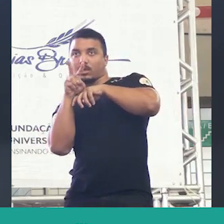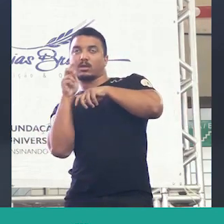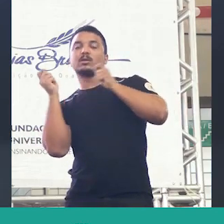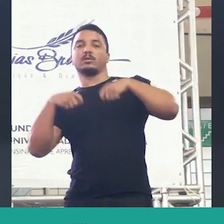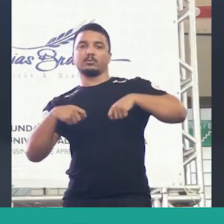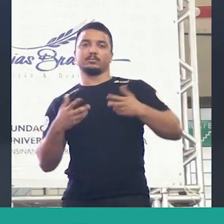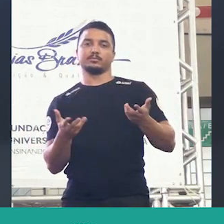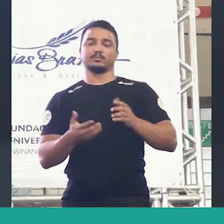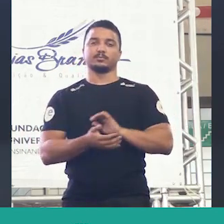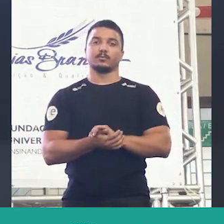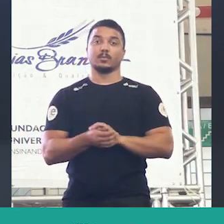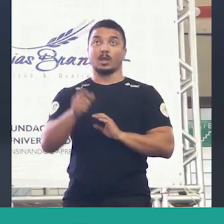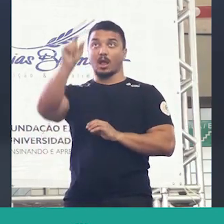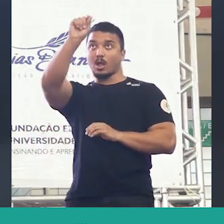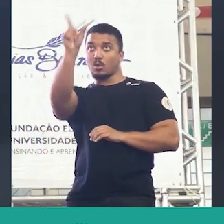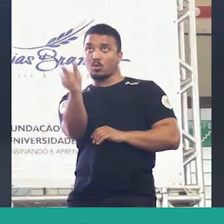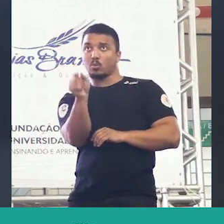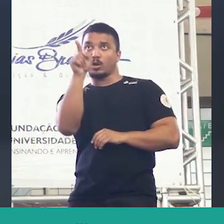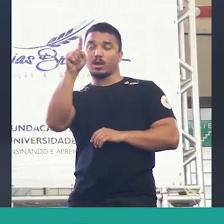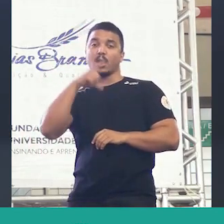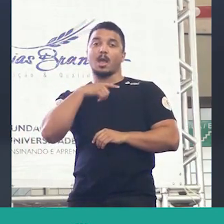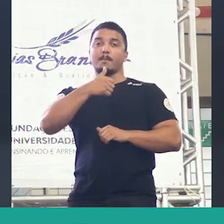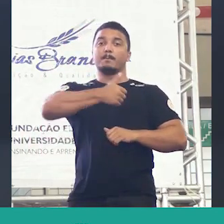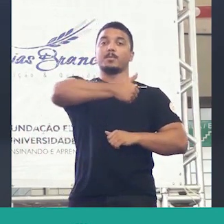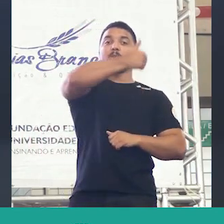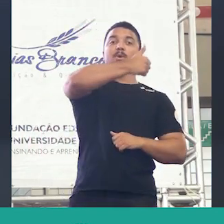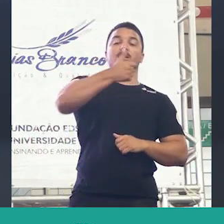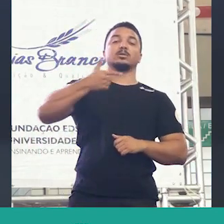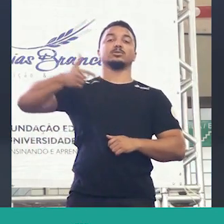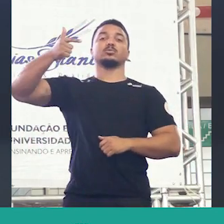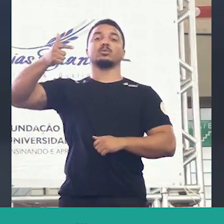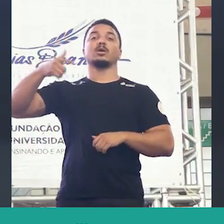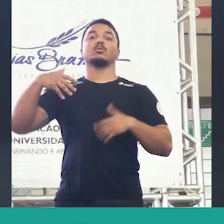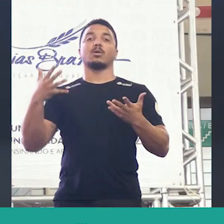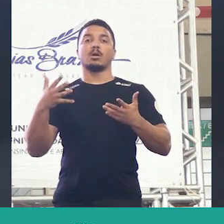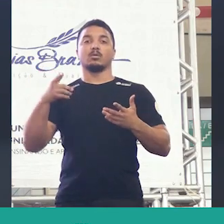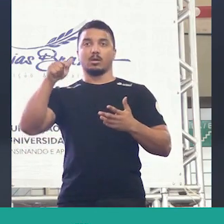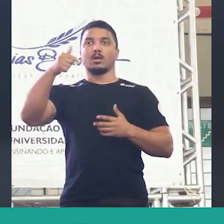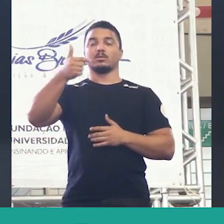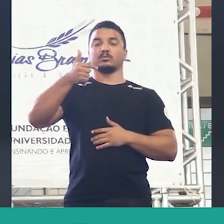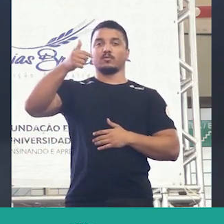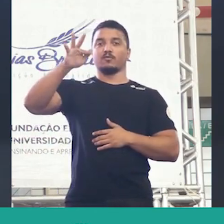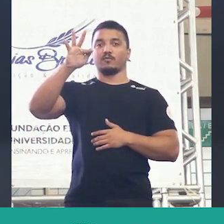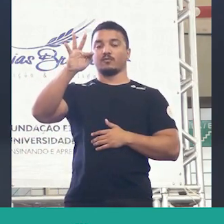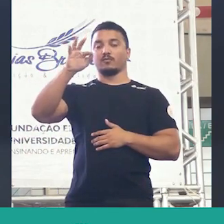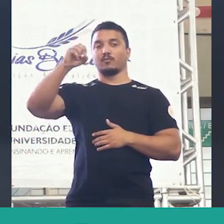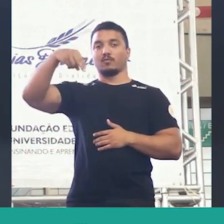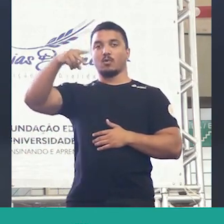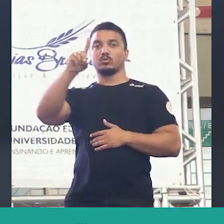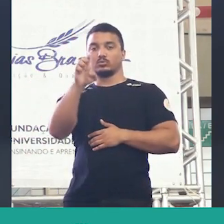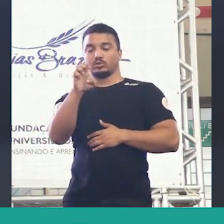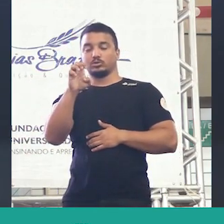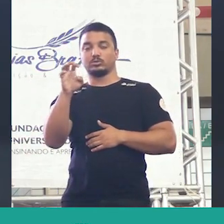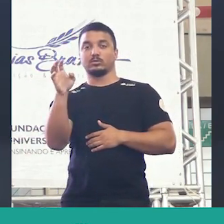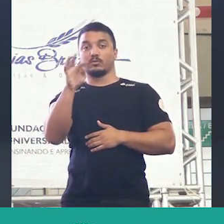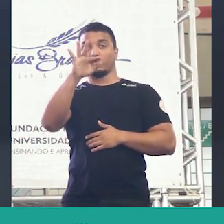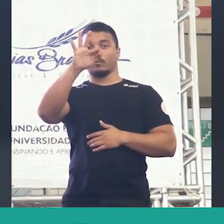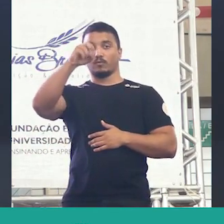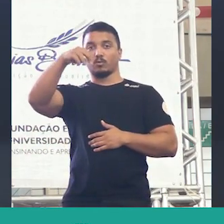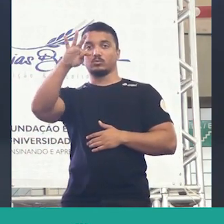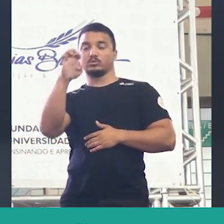Então responda para mim. A lua é uma fonte de luz, sim ou não? Sim. Primária ou